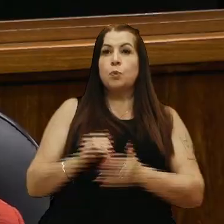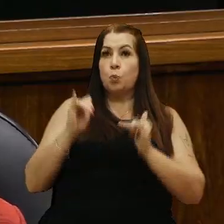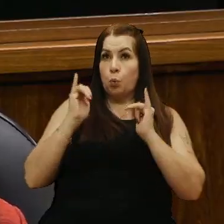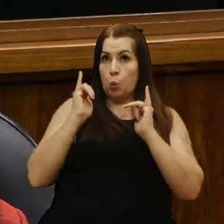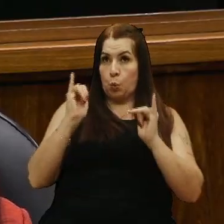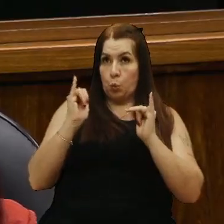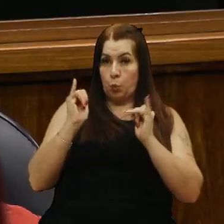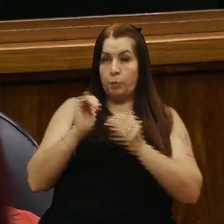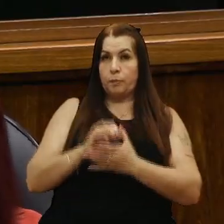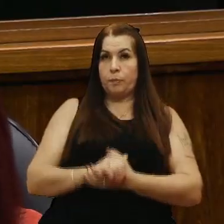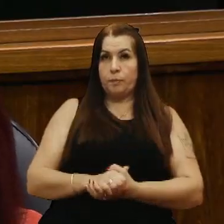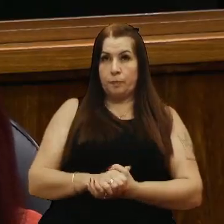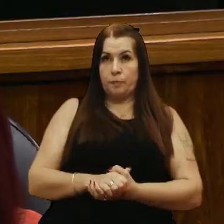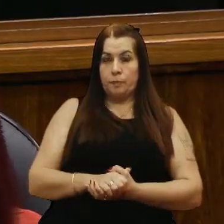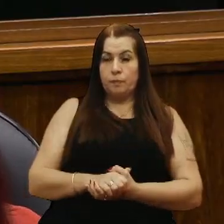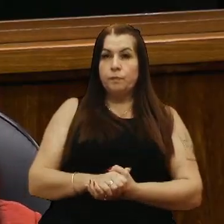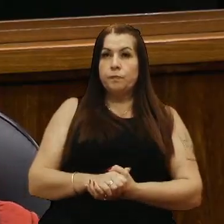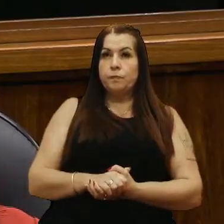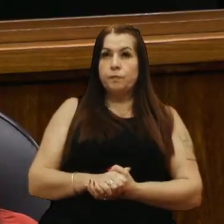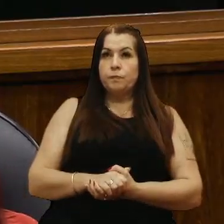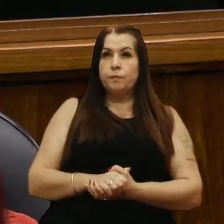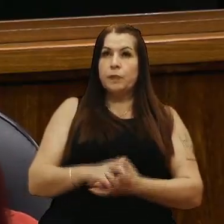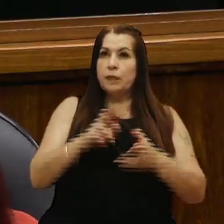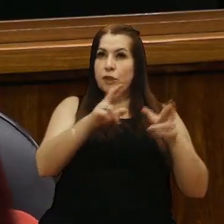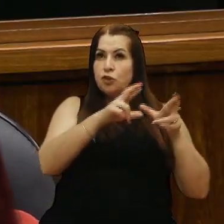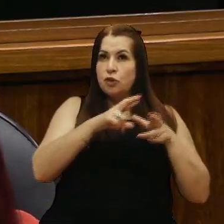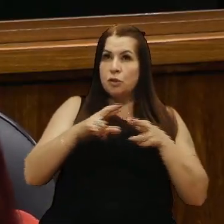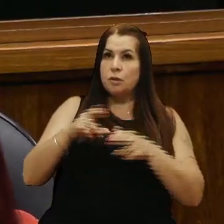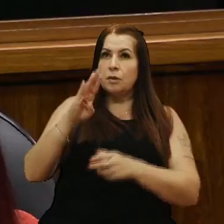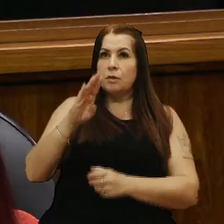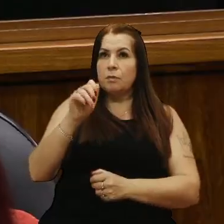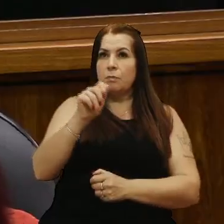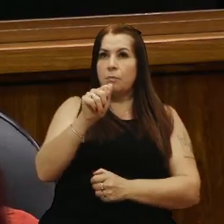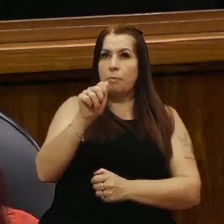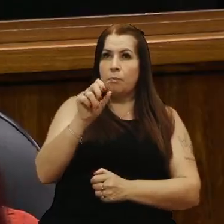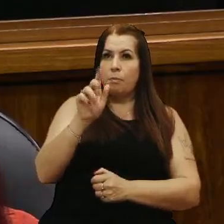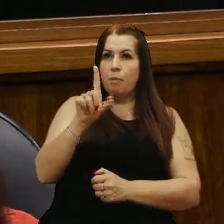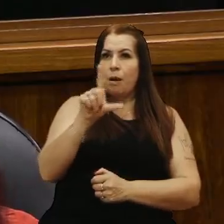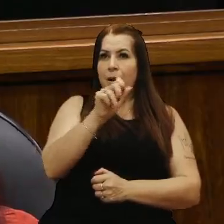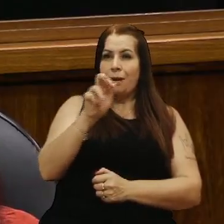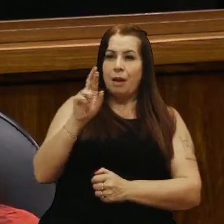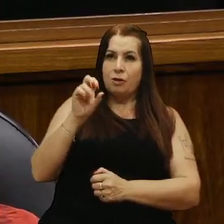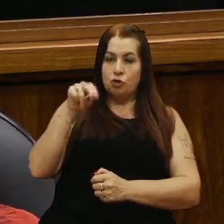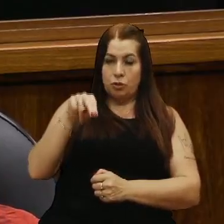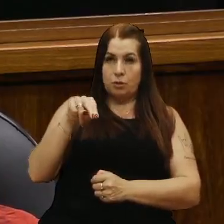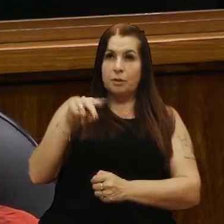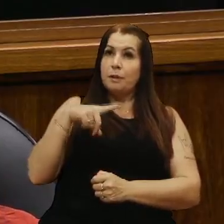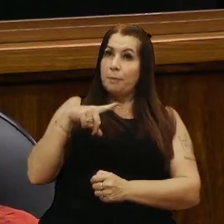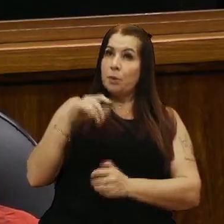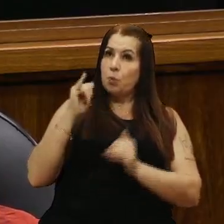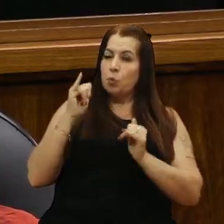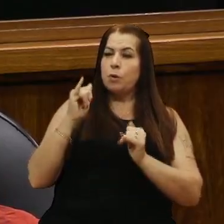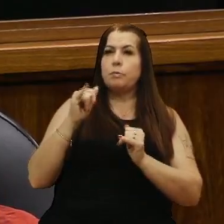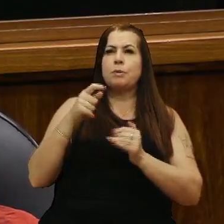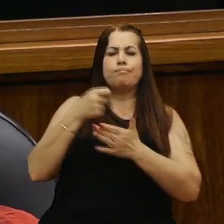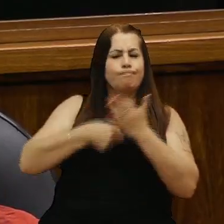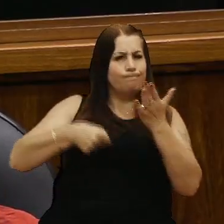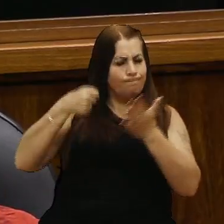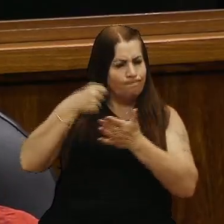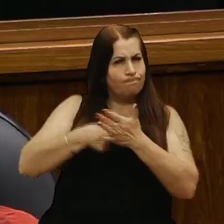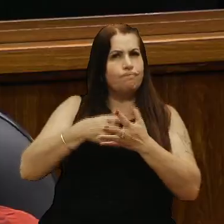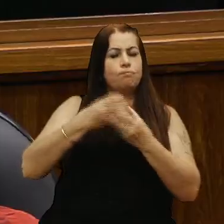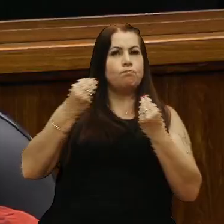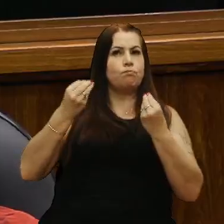ônibus que faz a região ali do Balardim, um ônibus que a gente garantiu com muita luta,